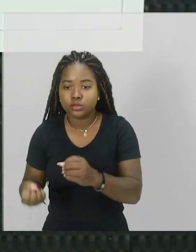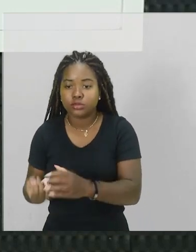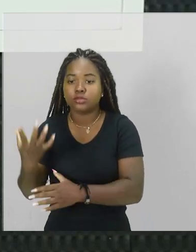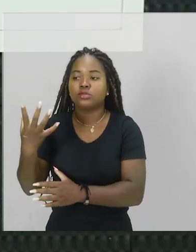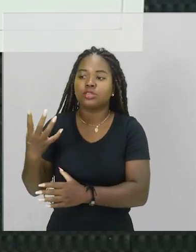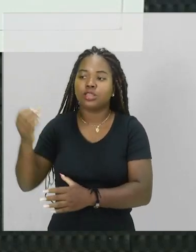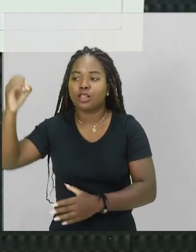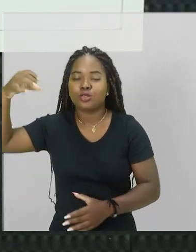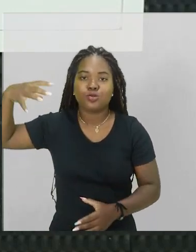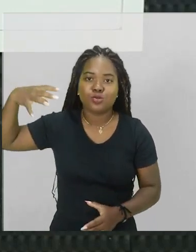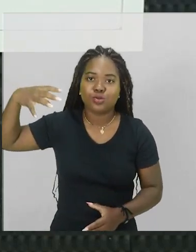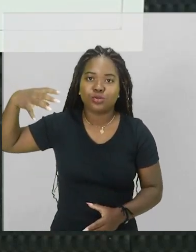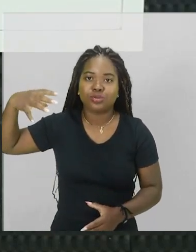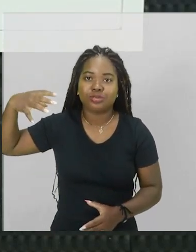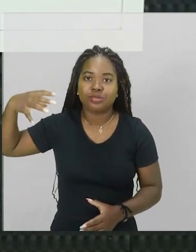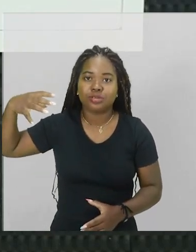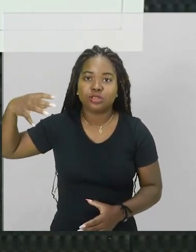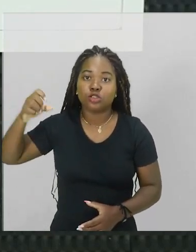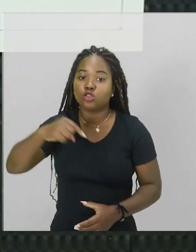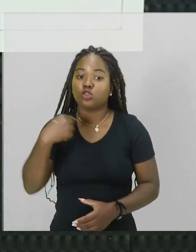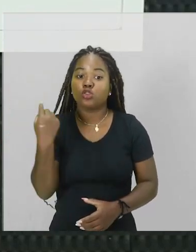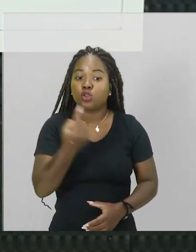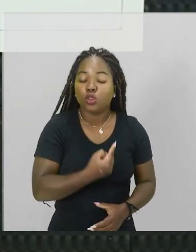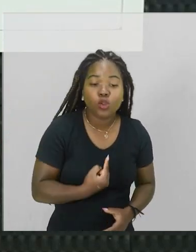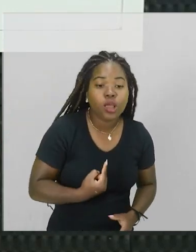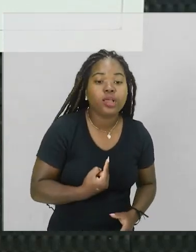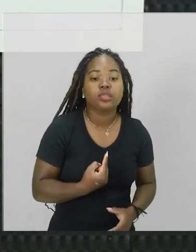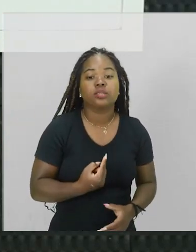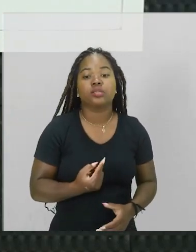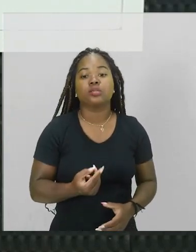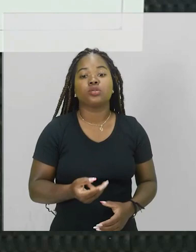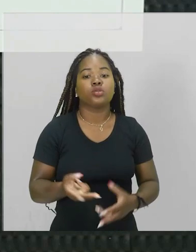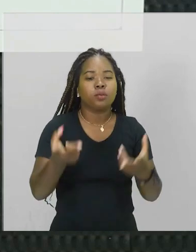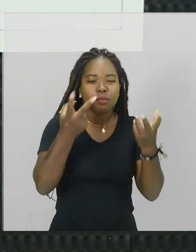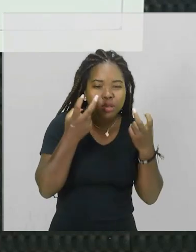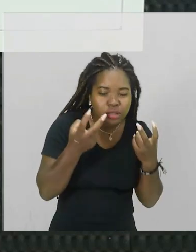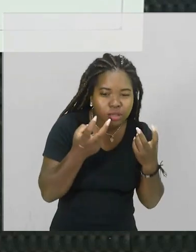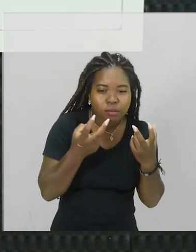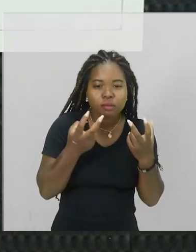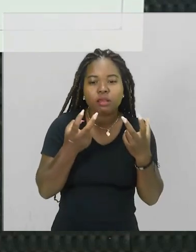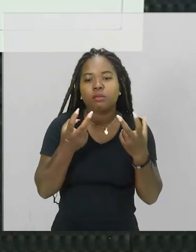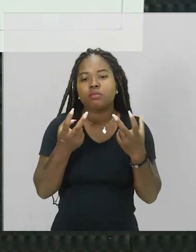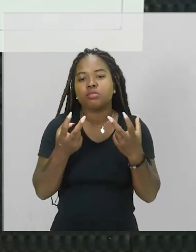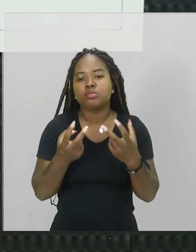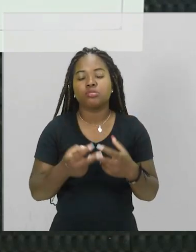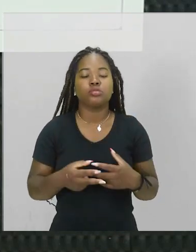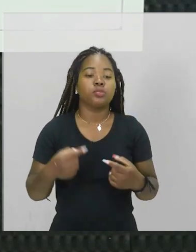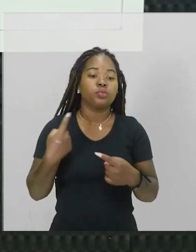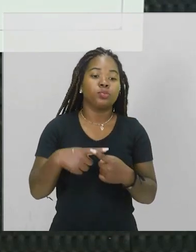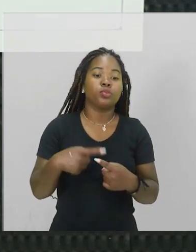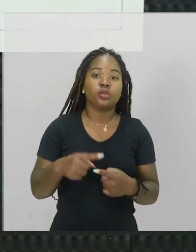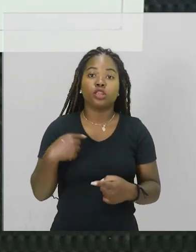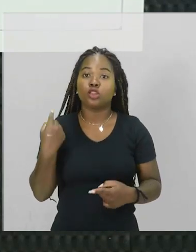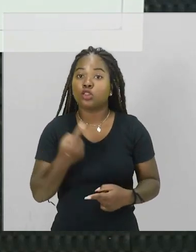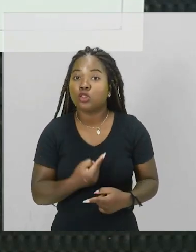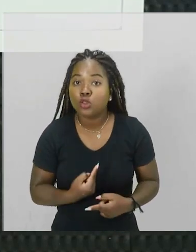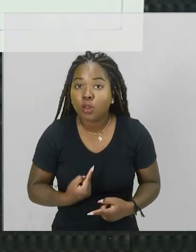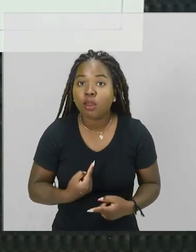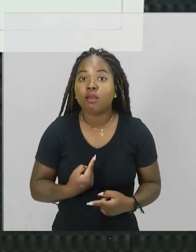vistos porque nós refletimos a luz, certo? Então vocês só estão